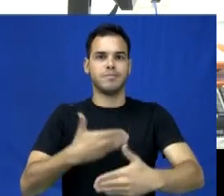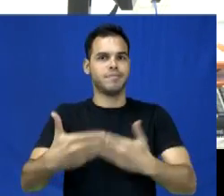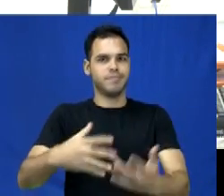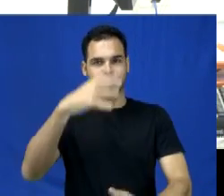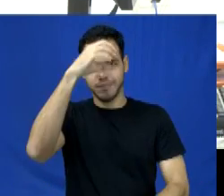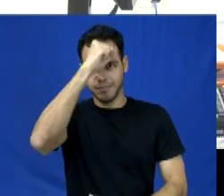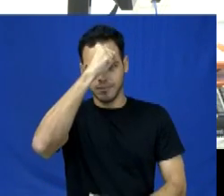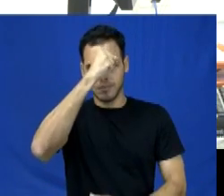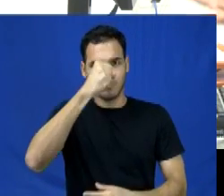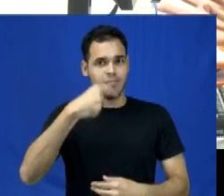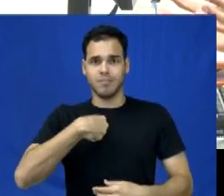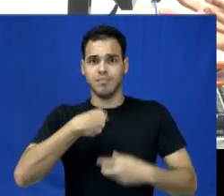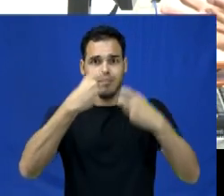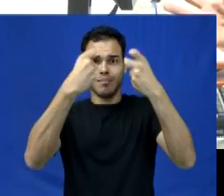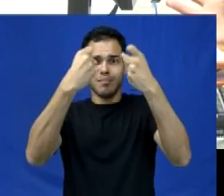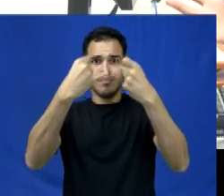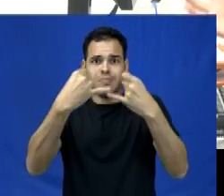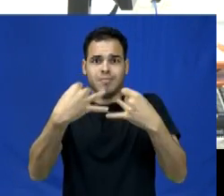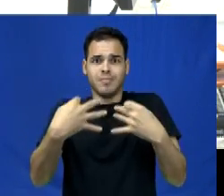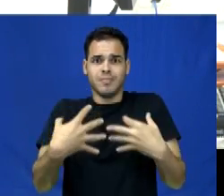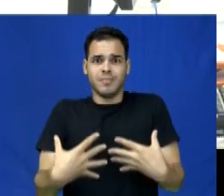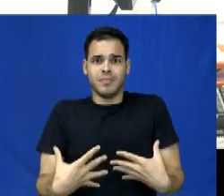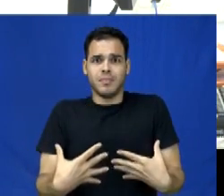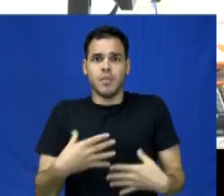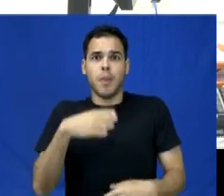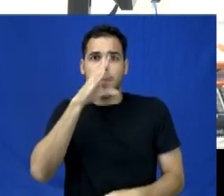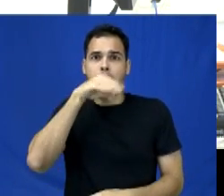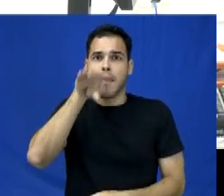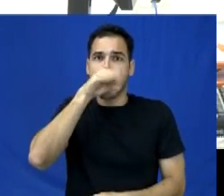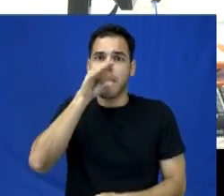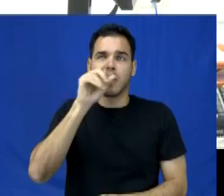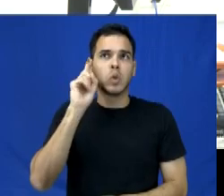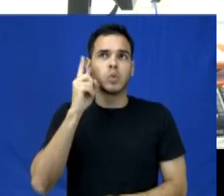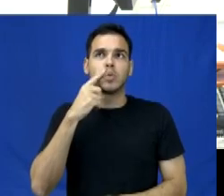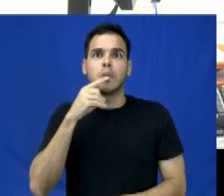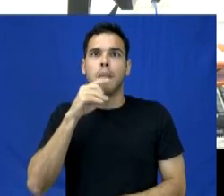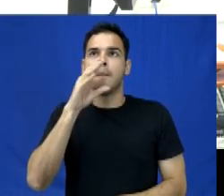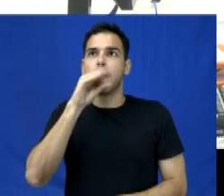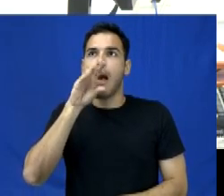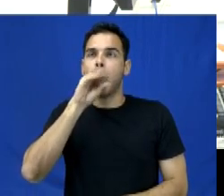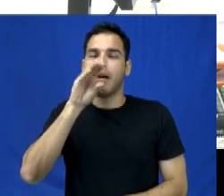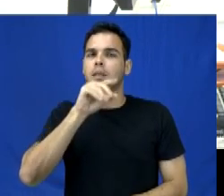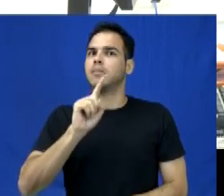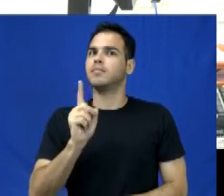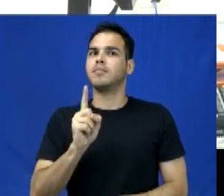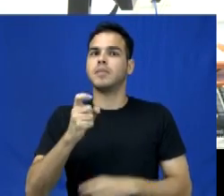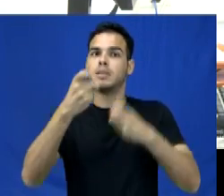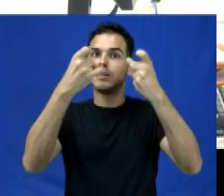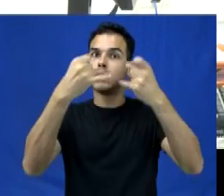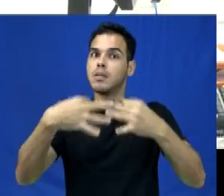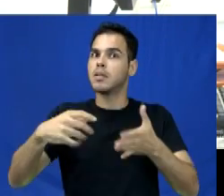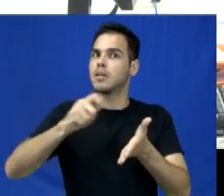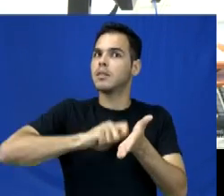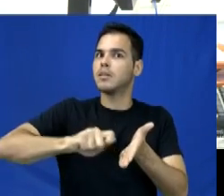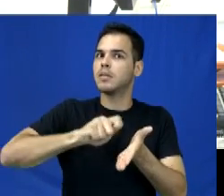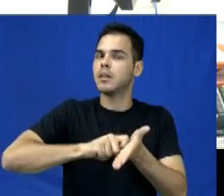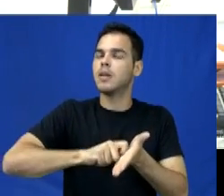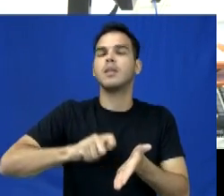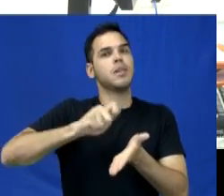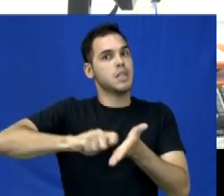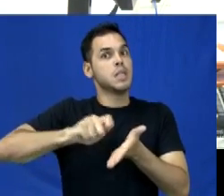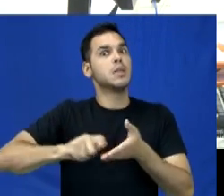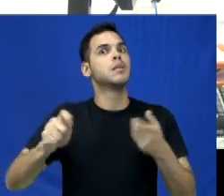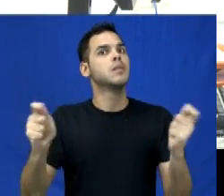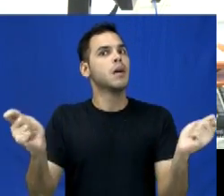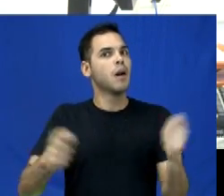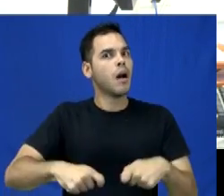oralizar, não estamos falando de o surdo falar oralizar, nós estamos falando de escrita. Escrita se aprende, mas